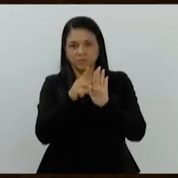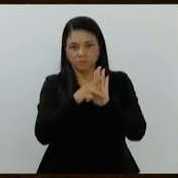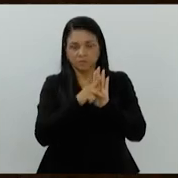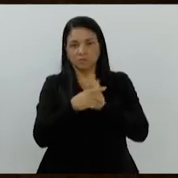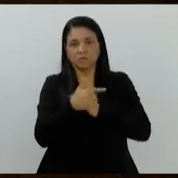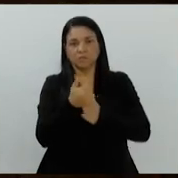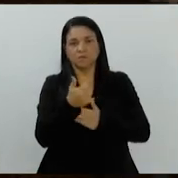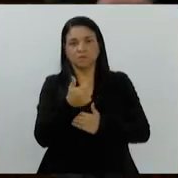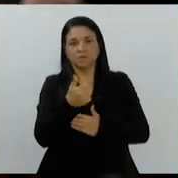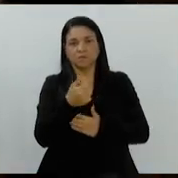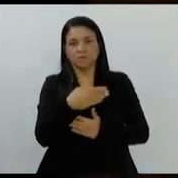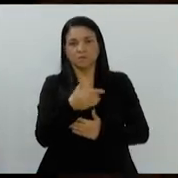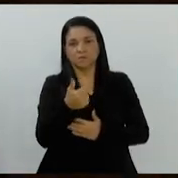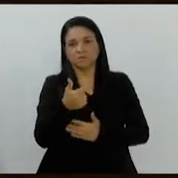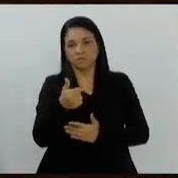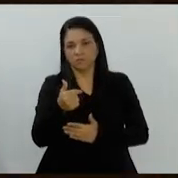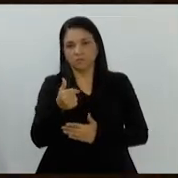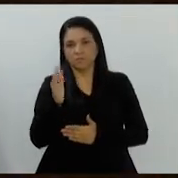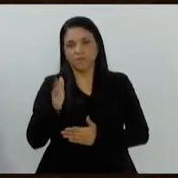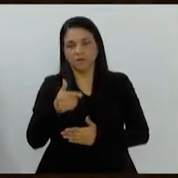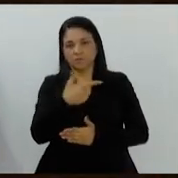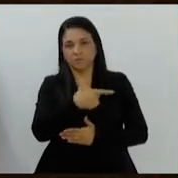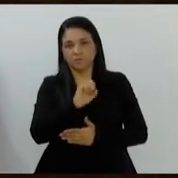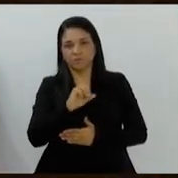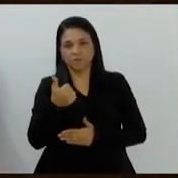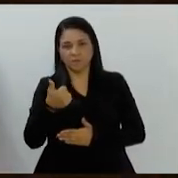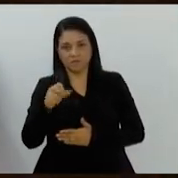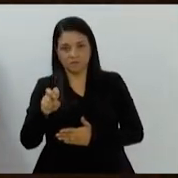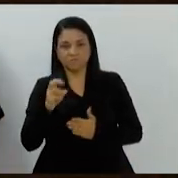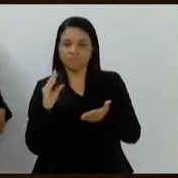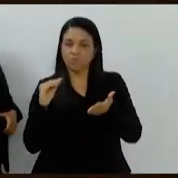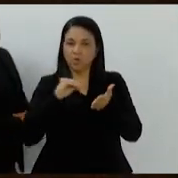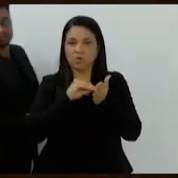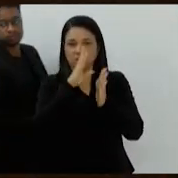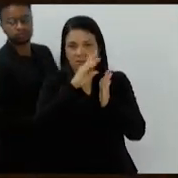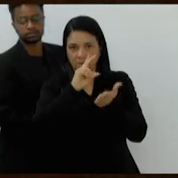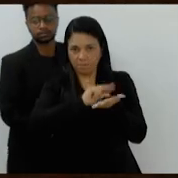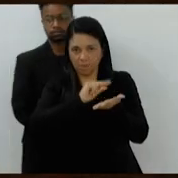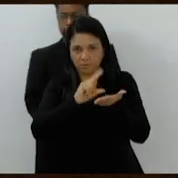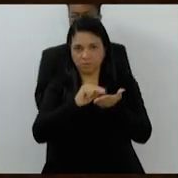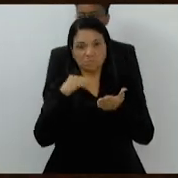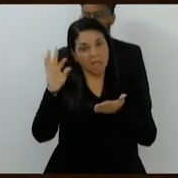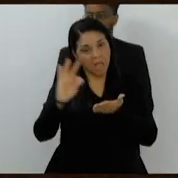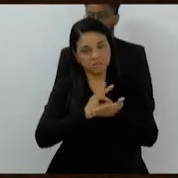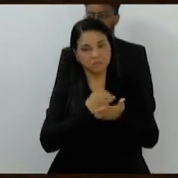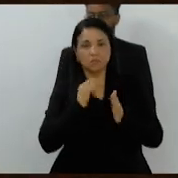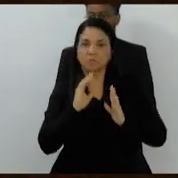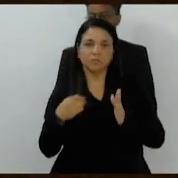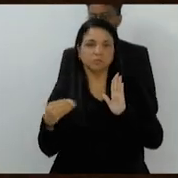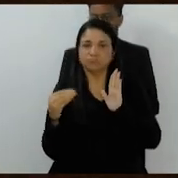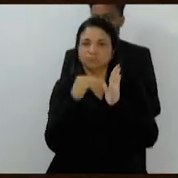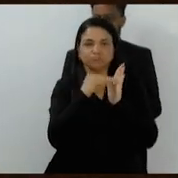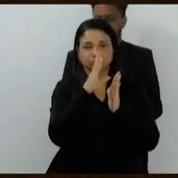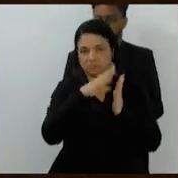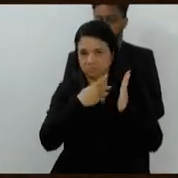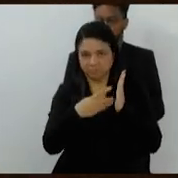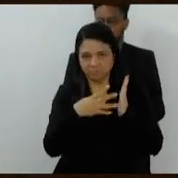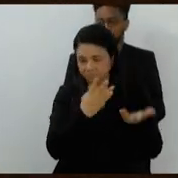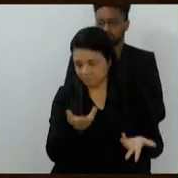413-2015. Peço a sua gentileza em colocar na pauta, porque já foi pedido, o senhor já assinou, mas não entrou na, okay, na pauta. Muito